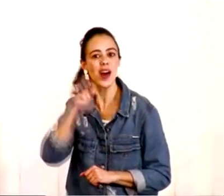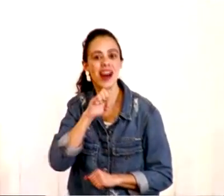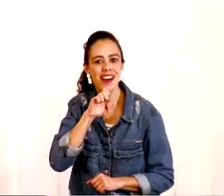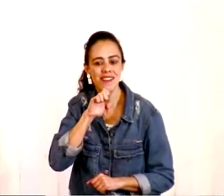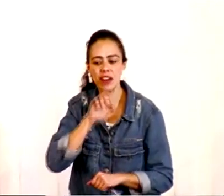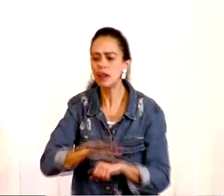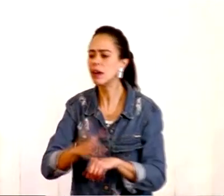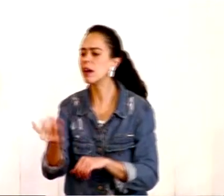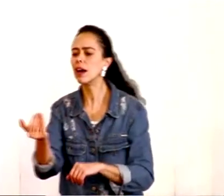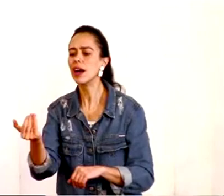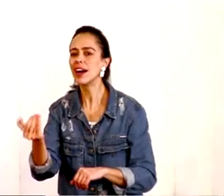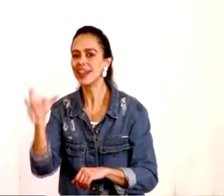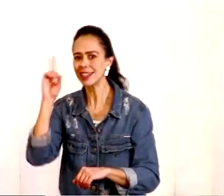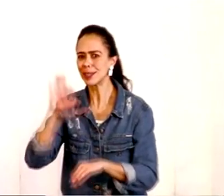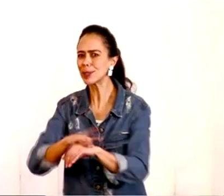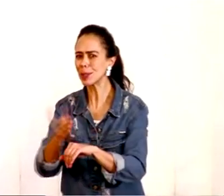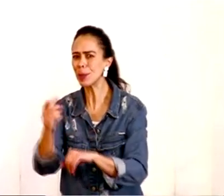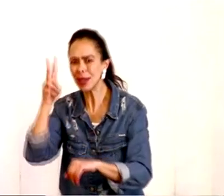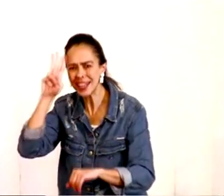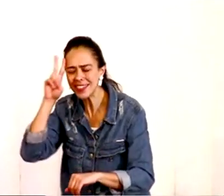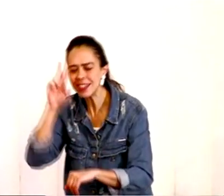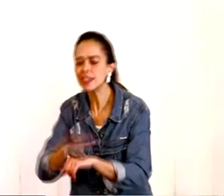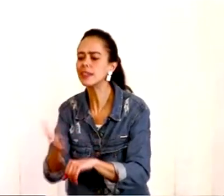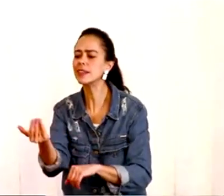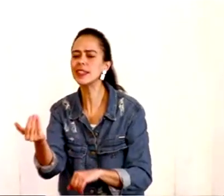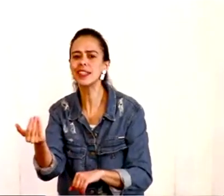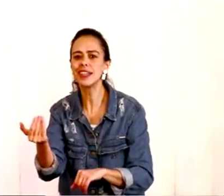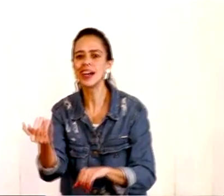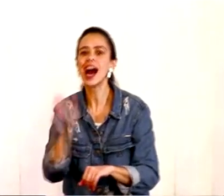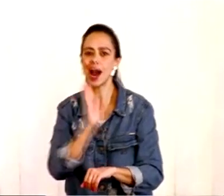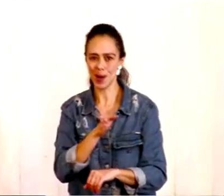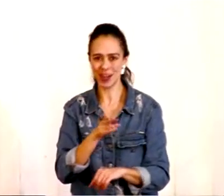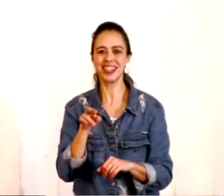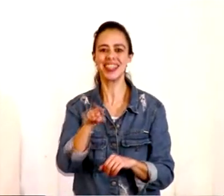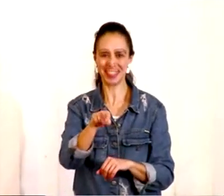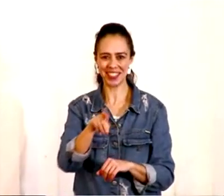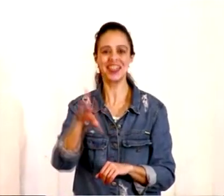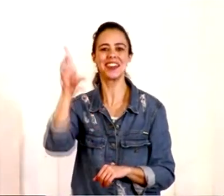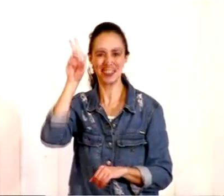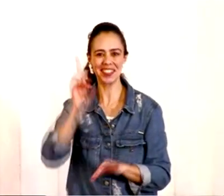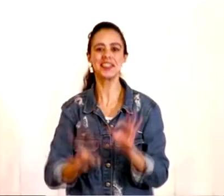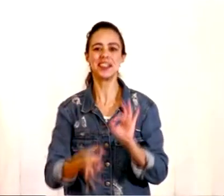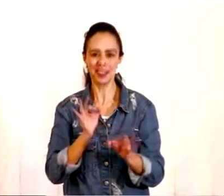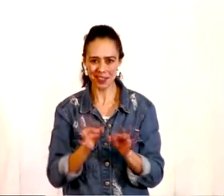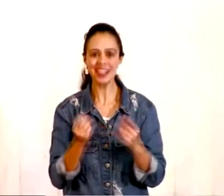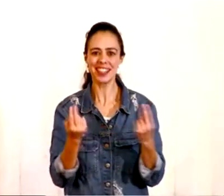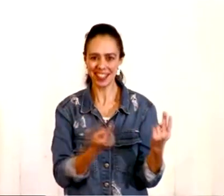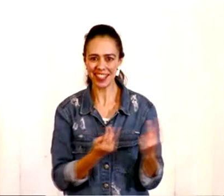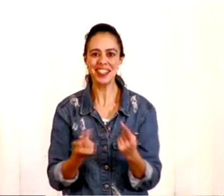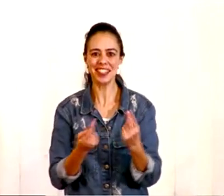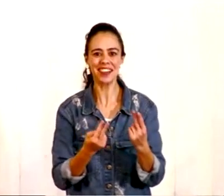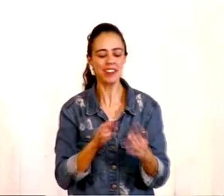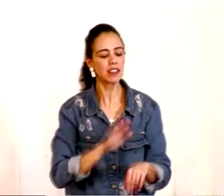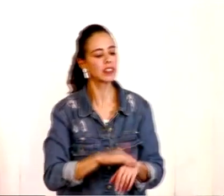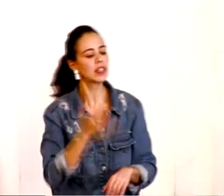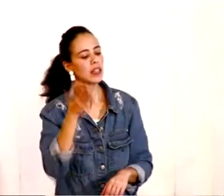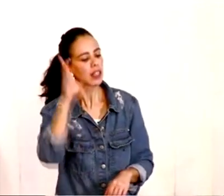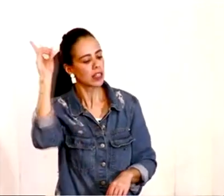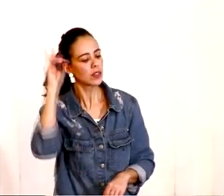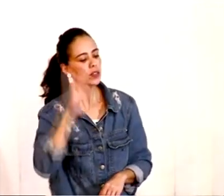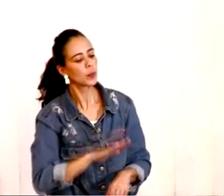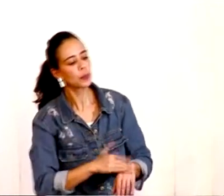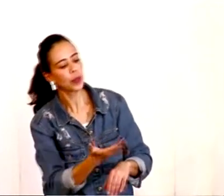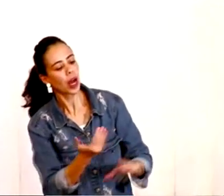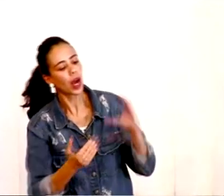teu irmão? E o que Caim responde? Não sei. Acaso sou eu tutor do meu irmão?